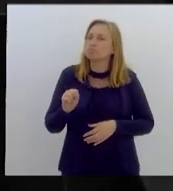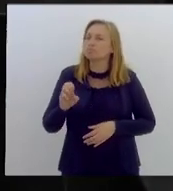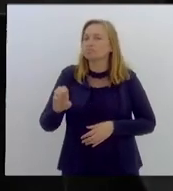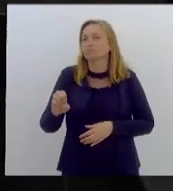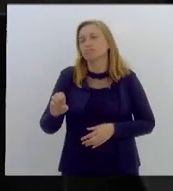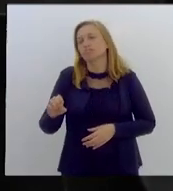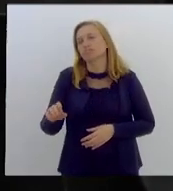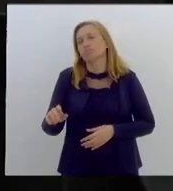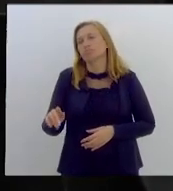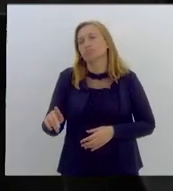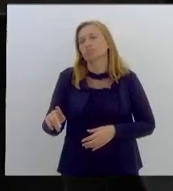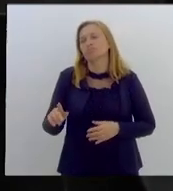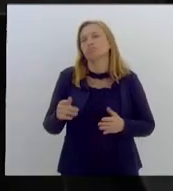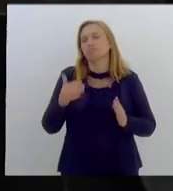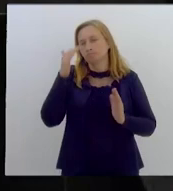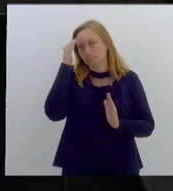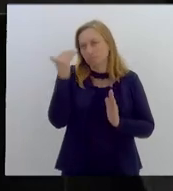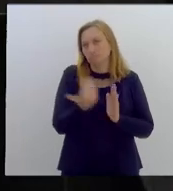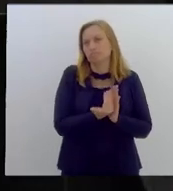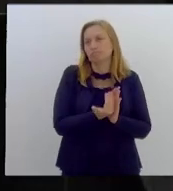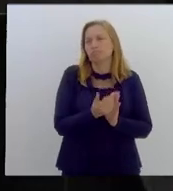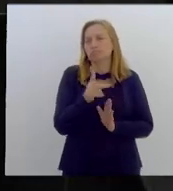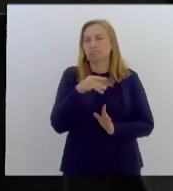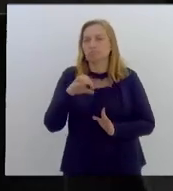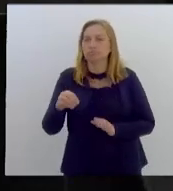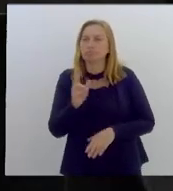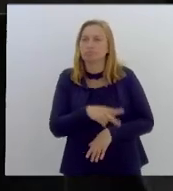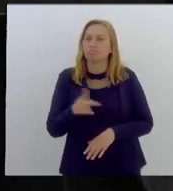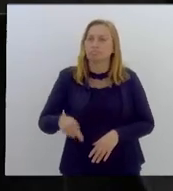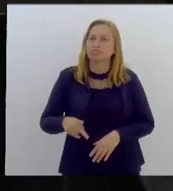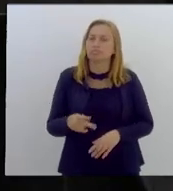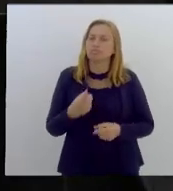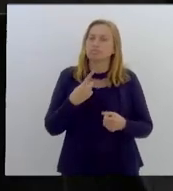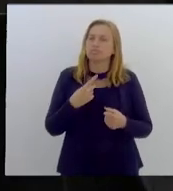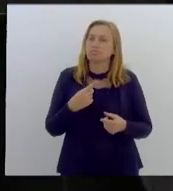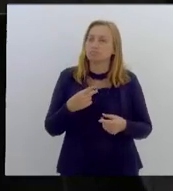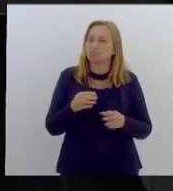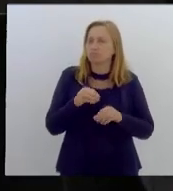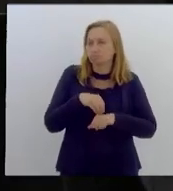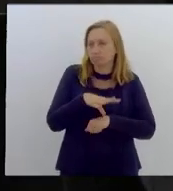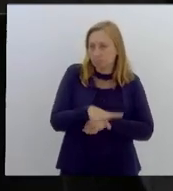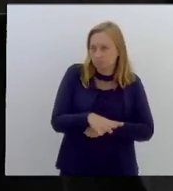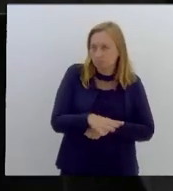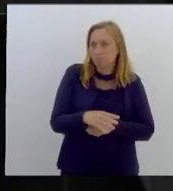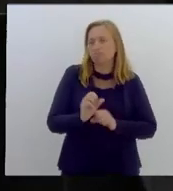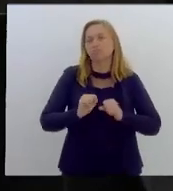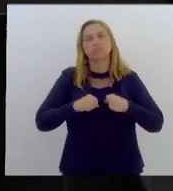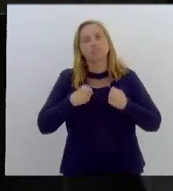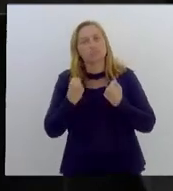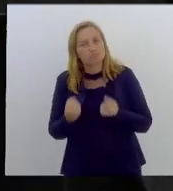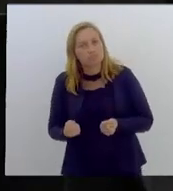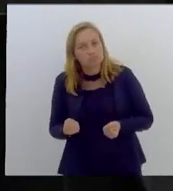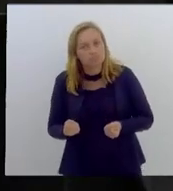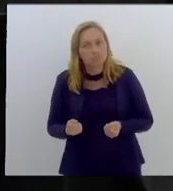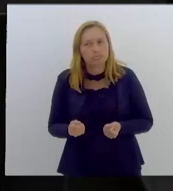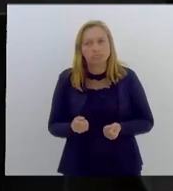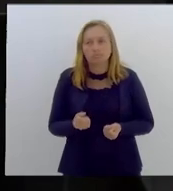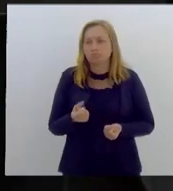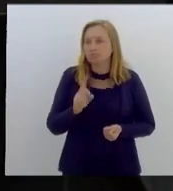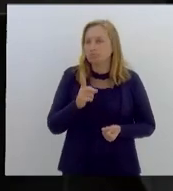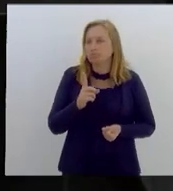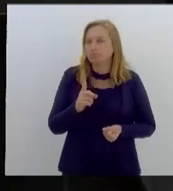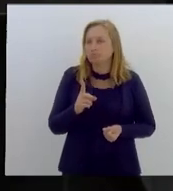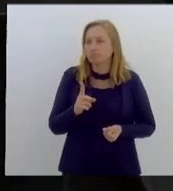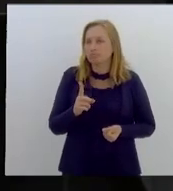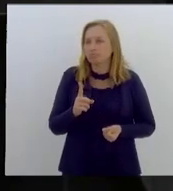o cumprimento do piso do magistério. Então, nós vamos fazer esse destaque, vamos fazer essa defesa, porque a gente não está